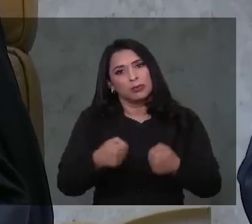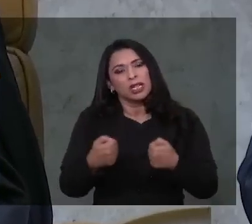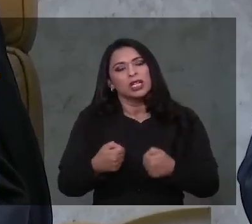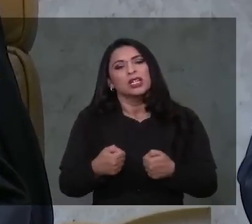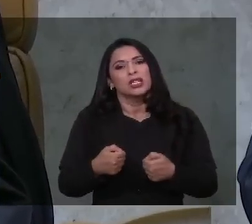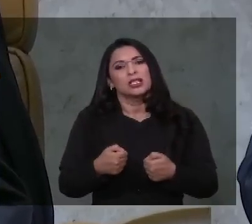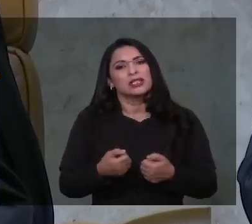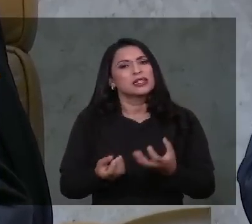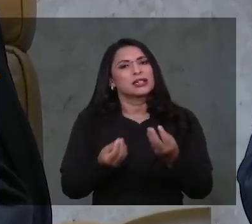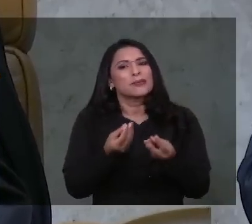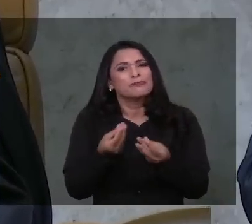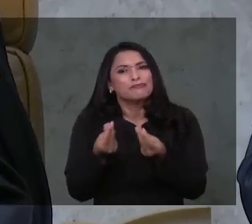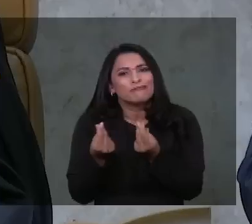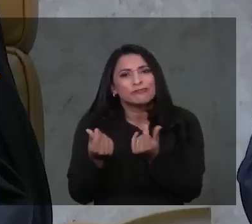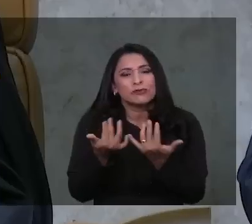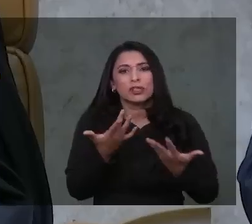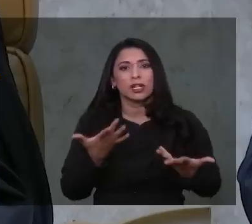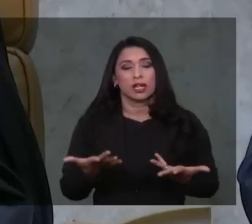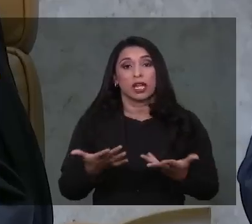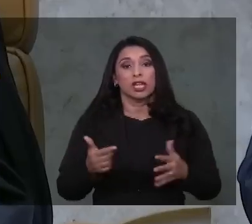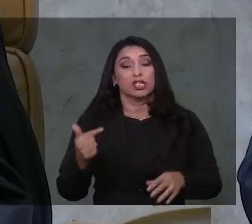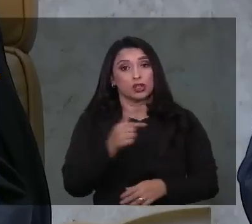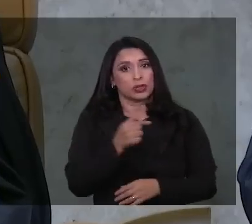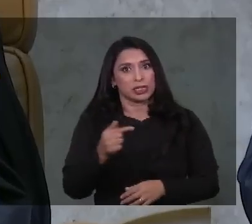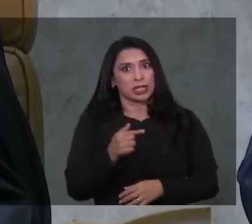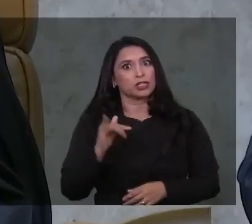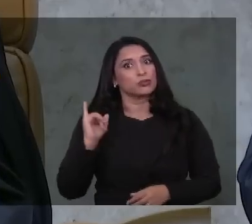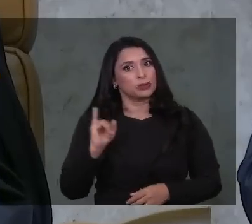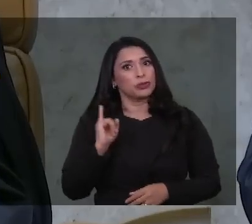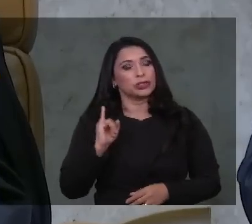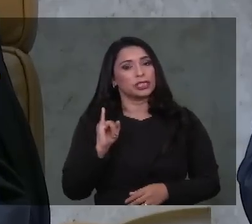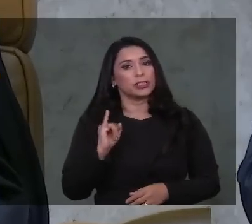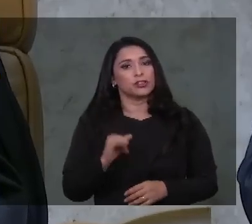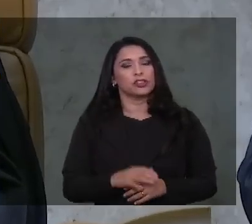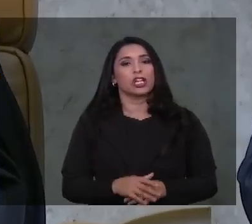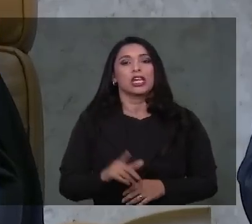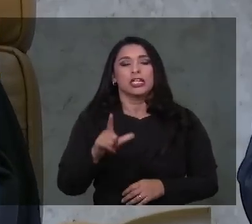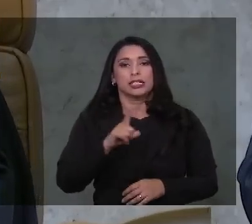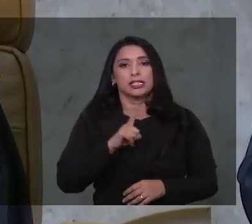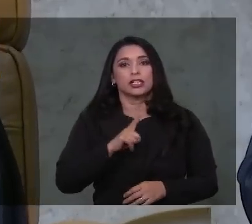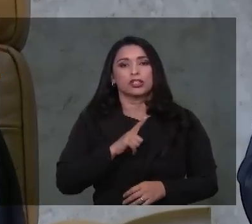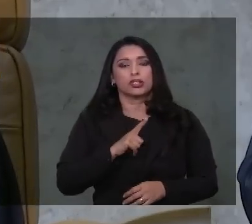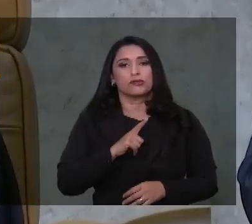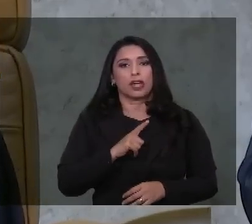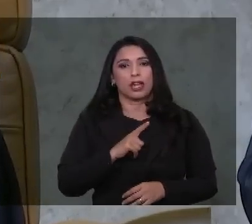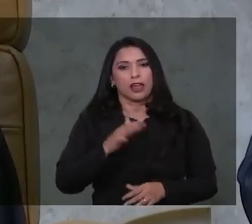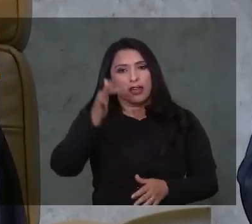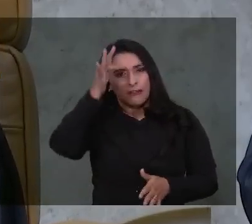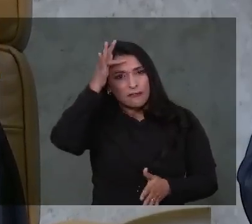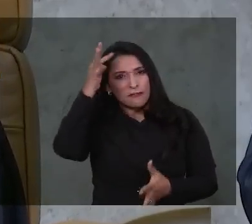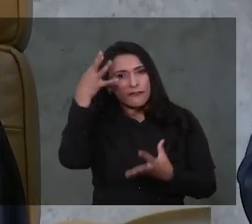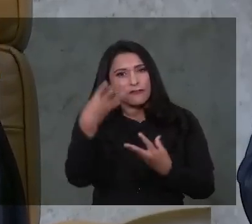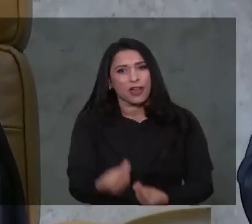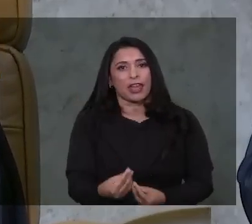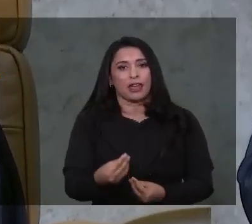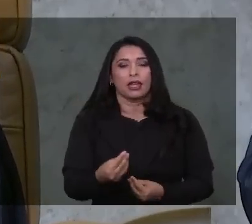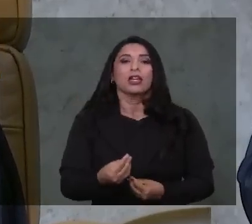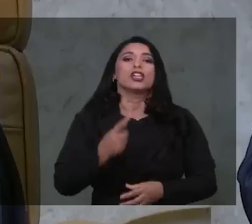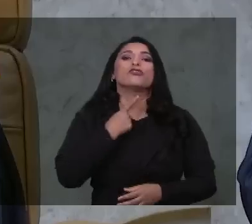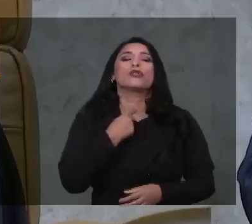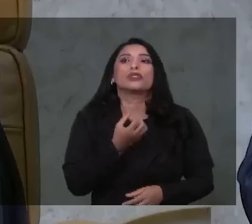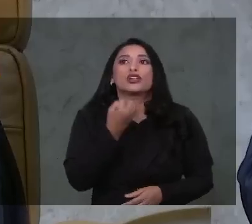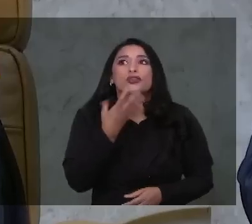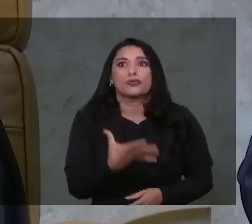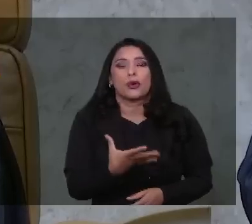7, e muito importante, com boa fé e boa vontade, quase tudo é possível nesse